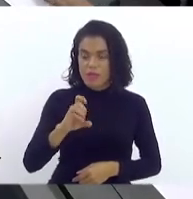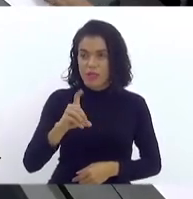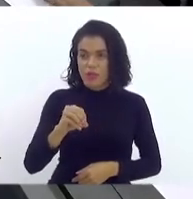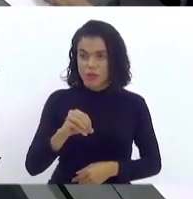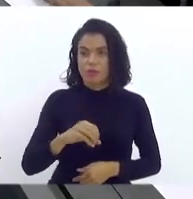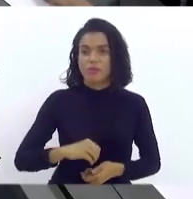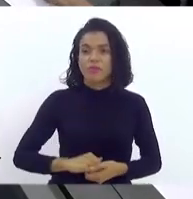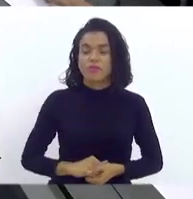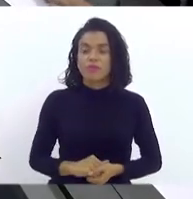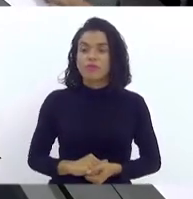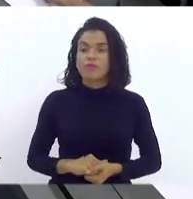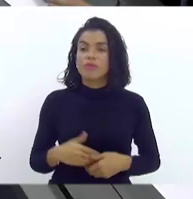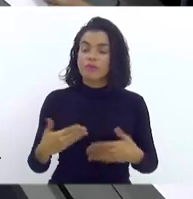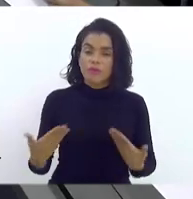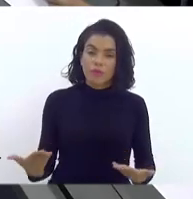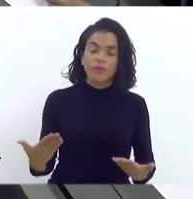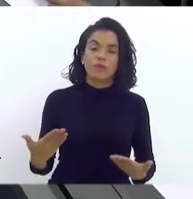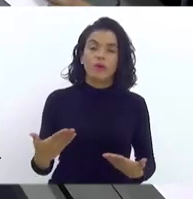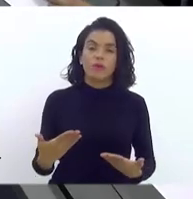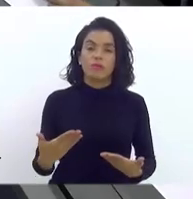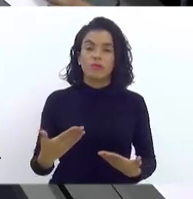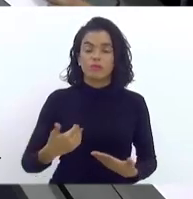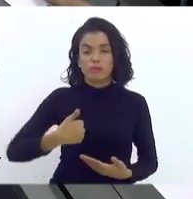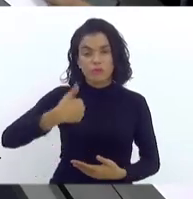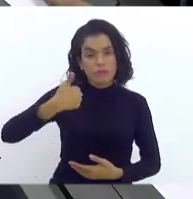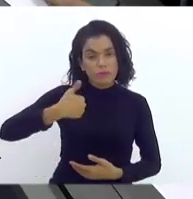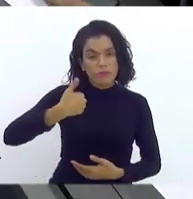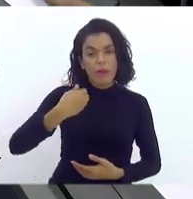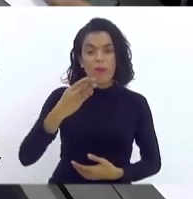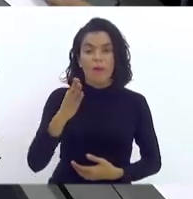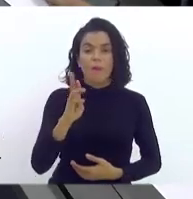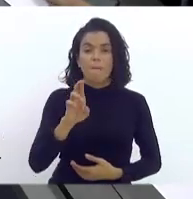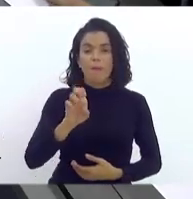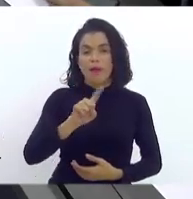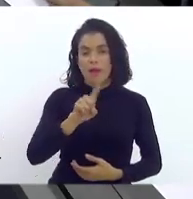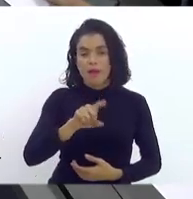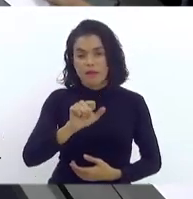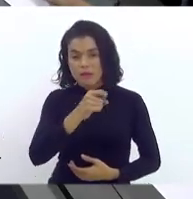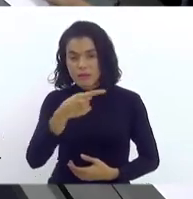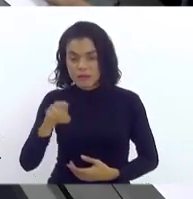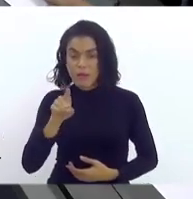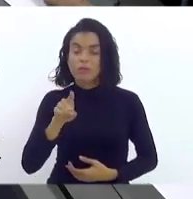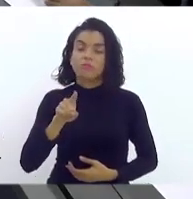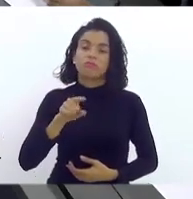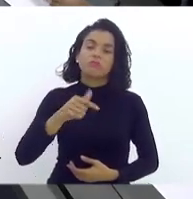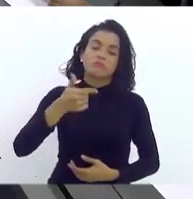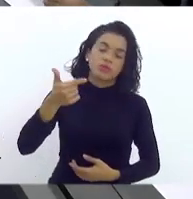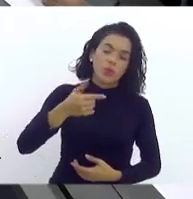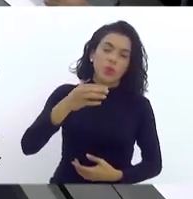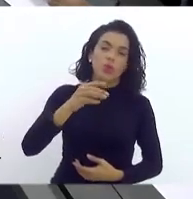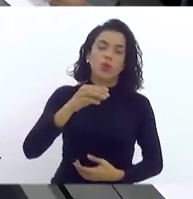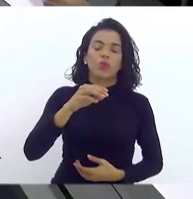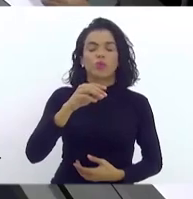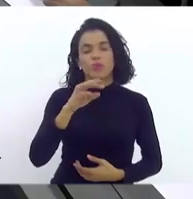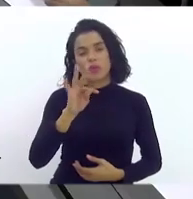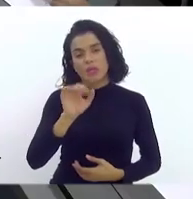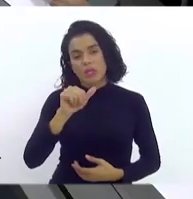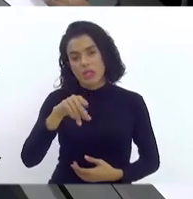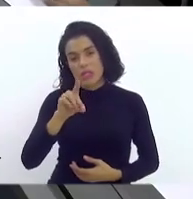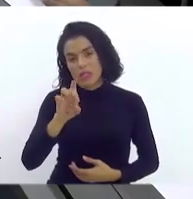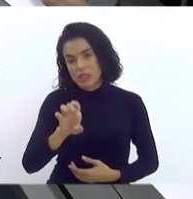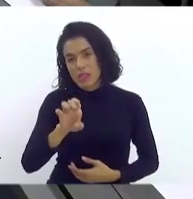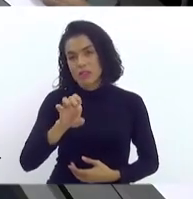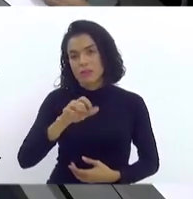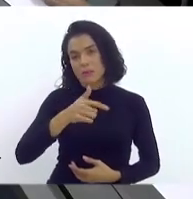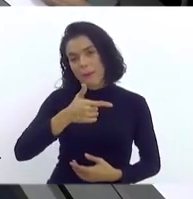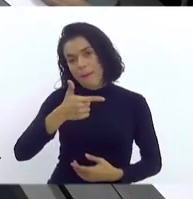pediu para que fosse o último, então vou fazer pela deputado Brazão, que foi o primeiro a se manifestar, depois deputado Tandi, deputado Tiago, deputado Val e deputado Alain.